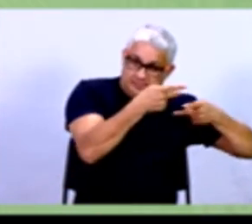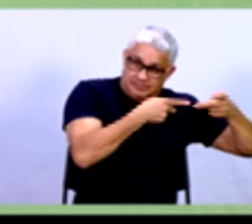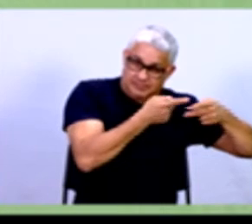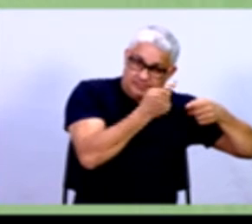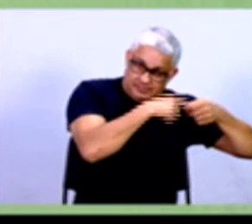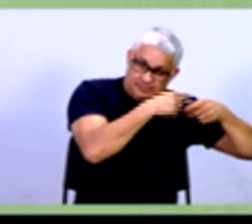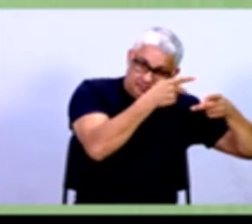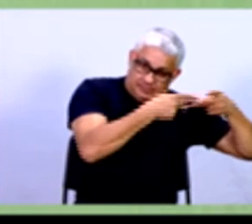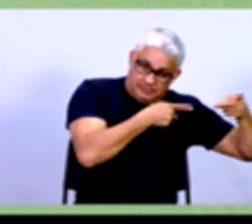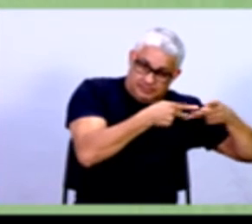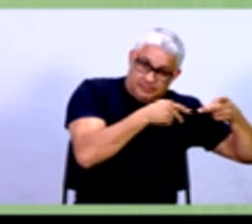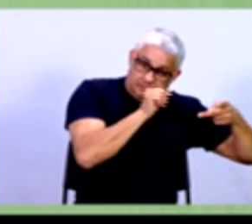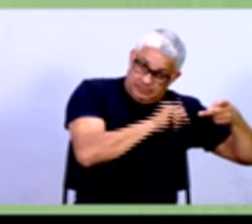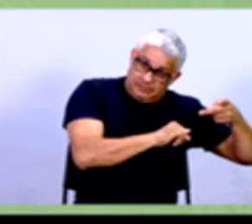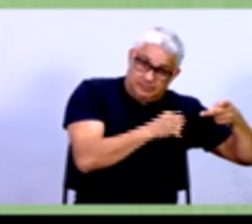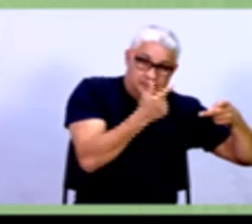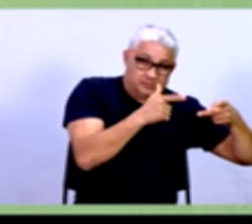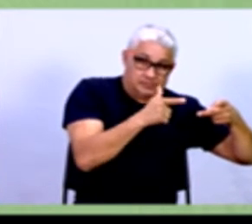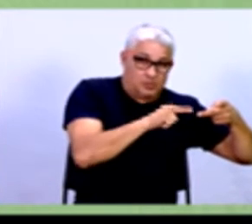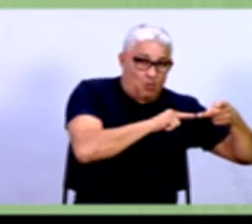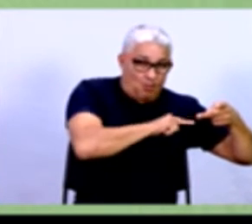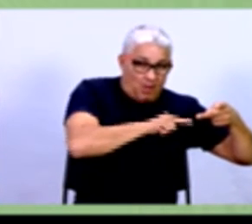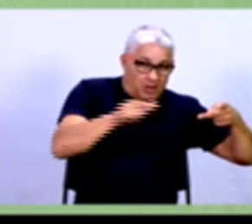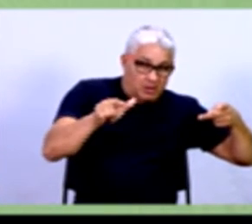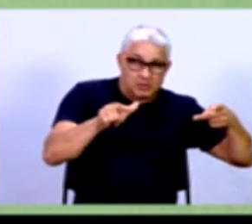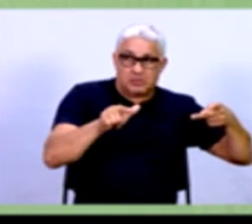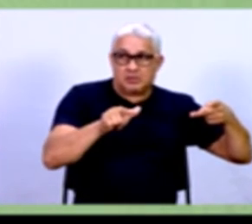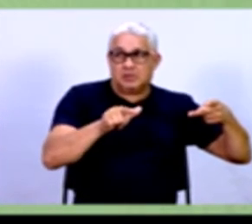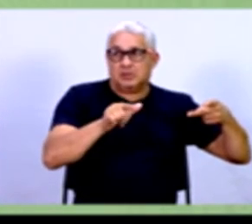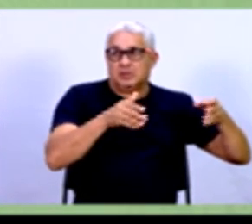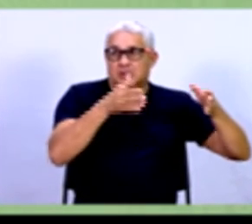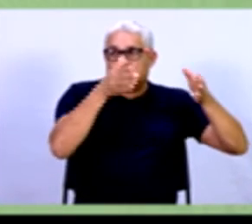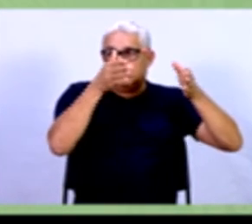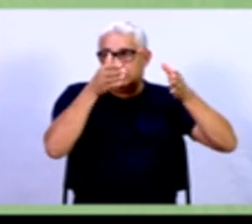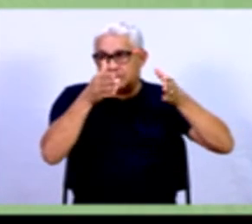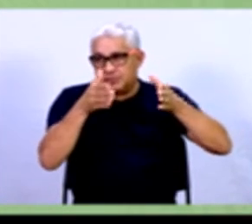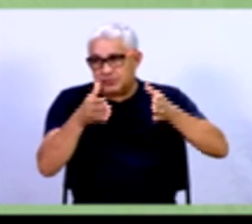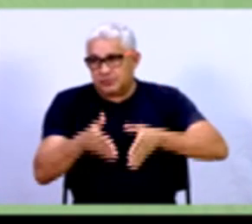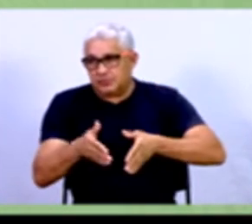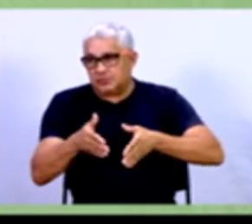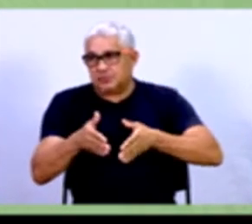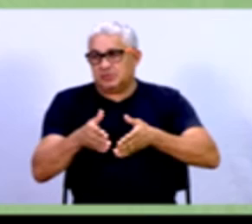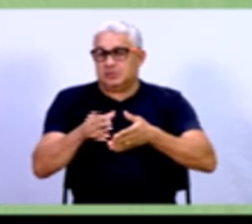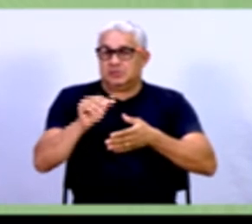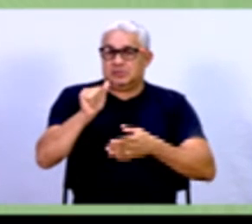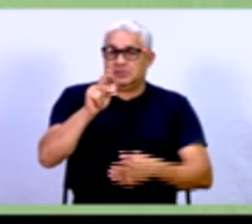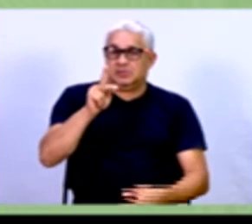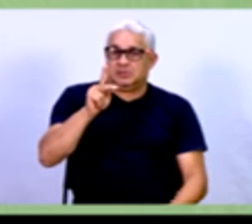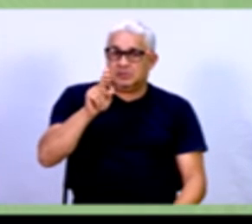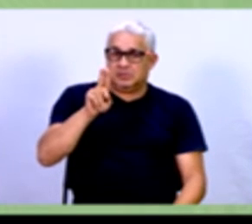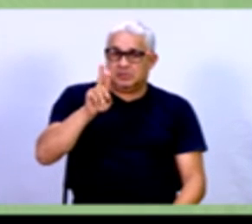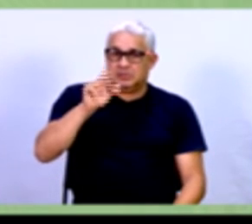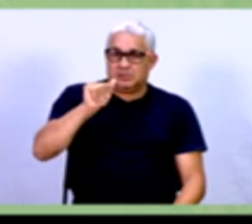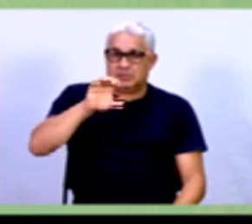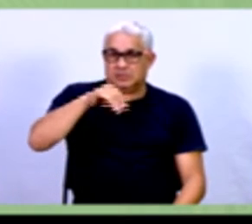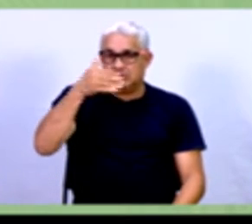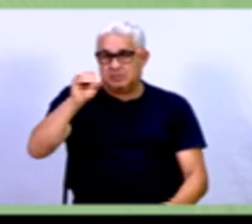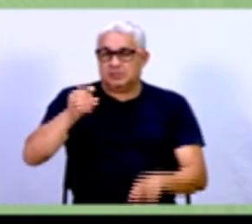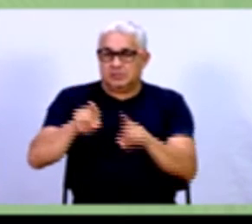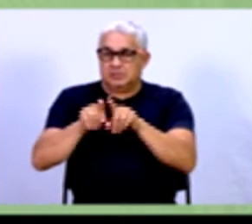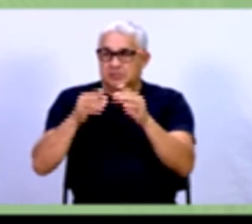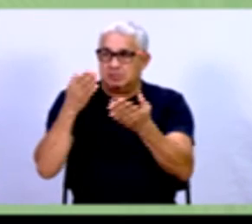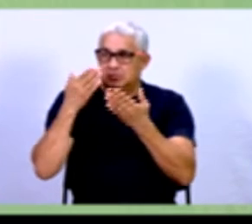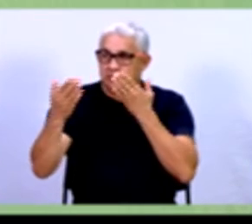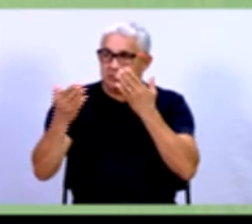E se não apresentou erros, vai para apuração, para análise e interpretação e para apresentação de